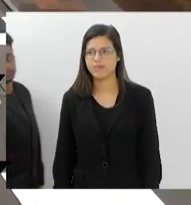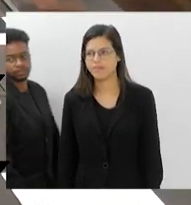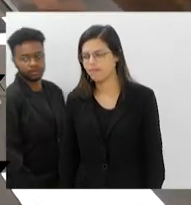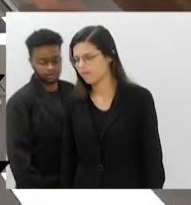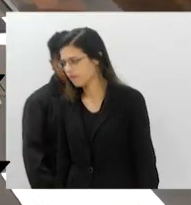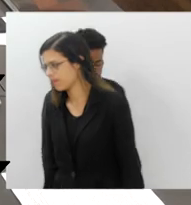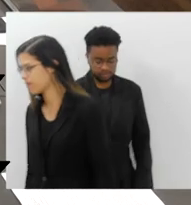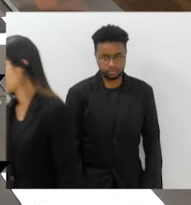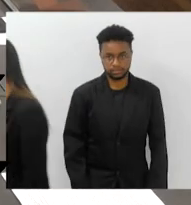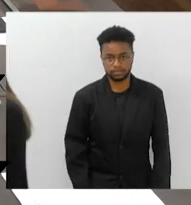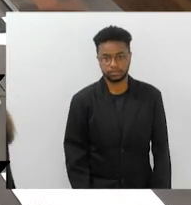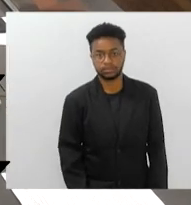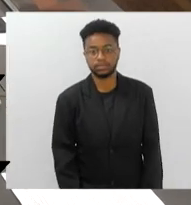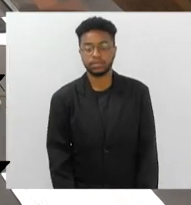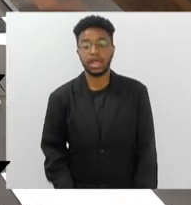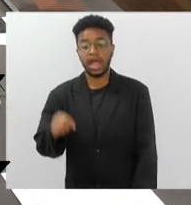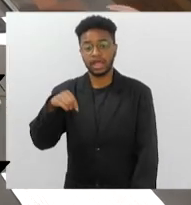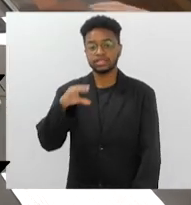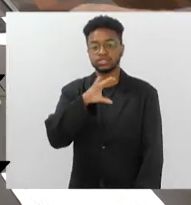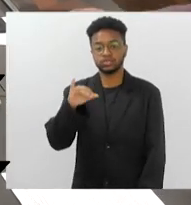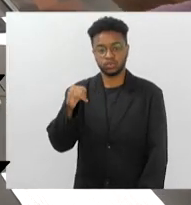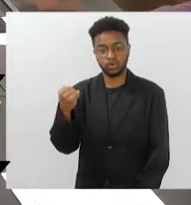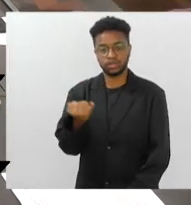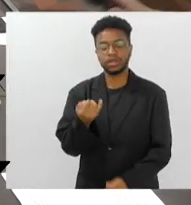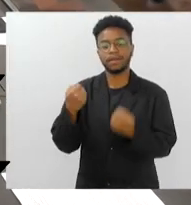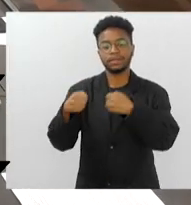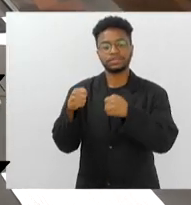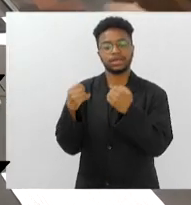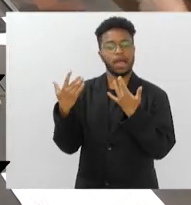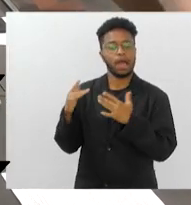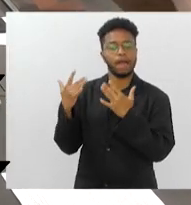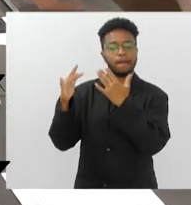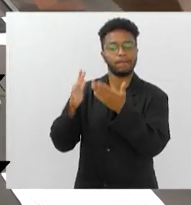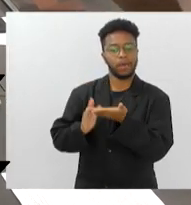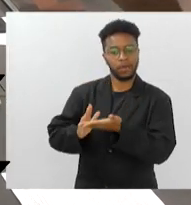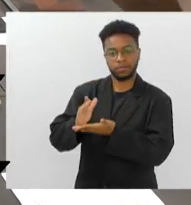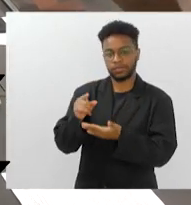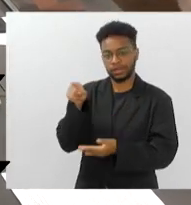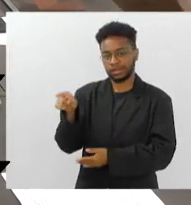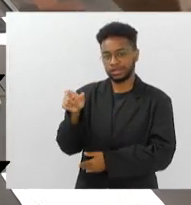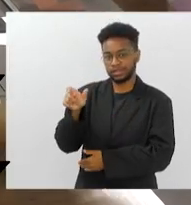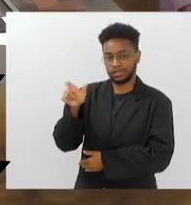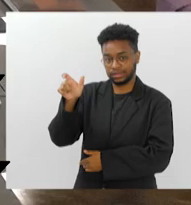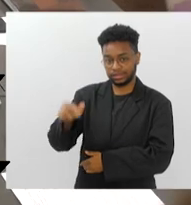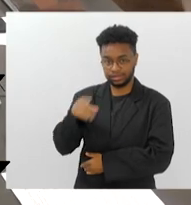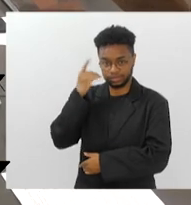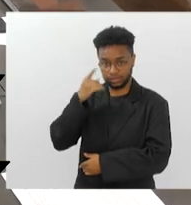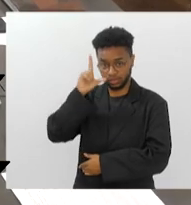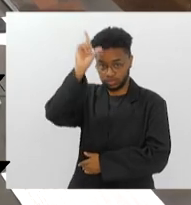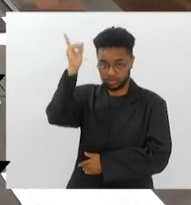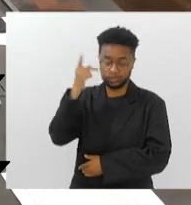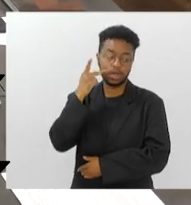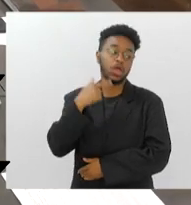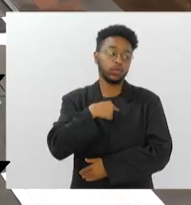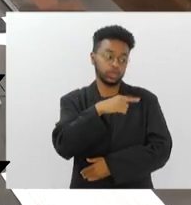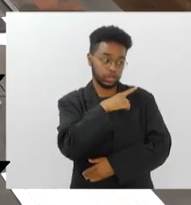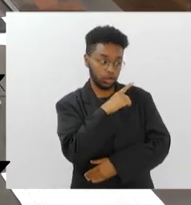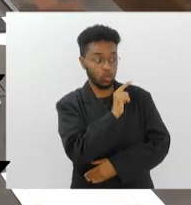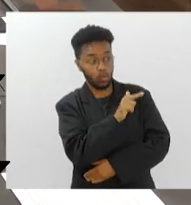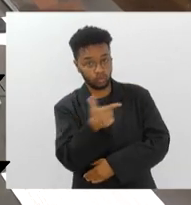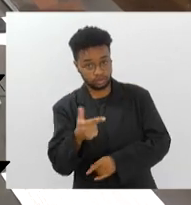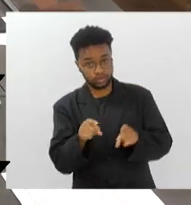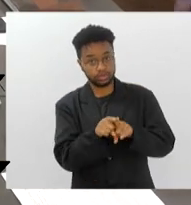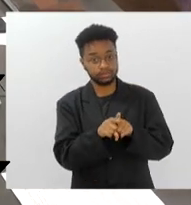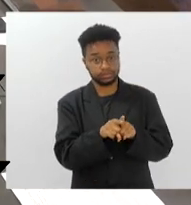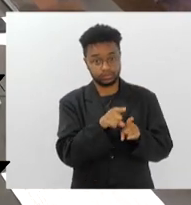hein já tem que aprovar a Moção de aplauso do deputado luí Paulo não Inclusive eu eu tenho uma outra Moção pro Deputado Fred Pacheco